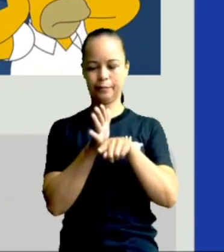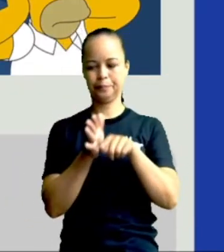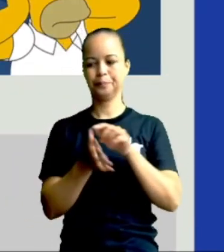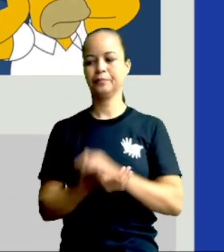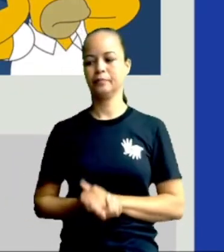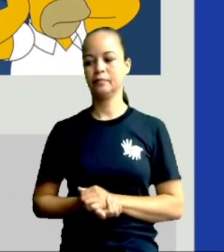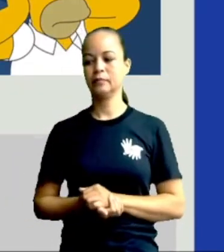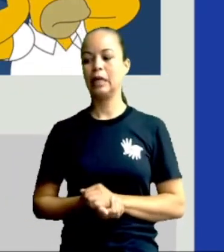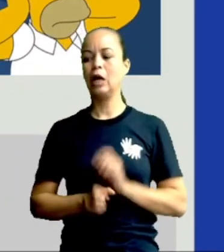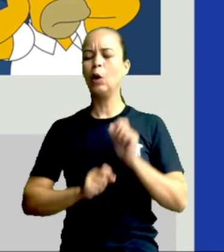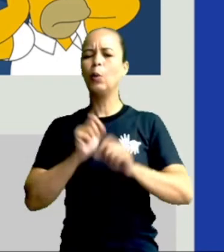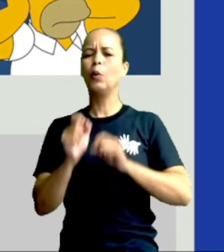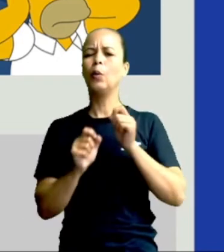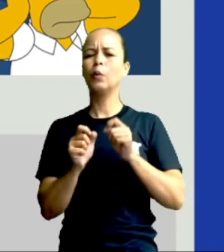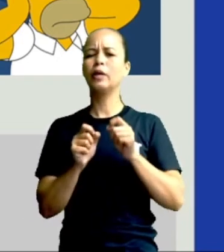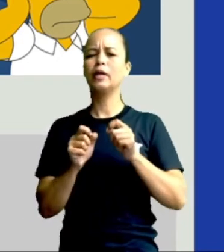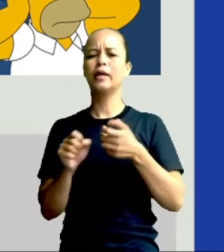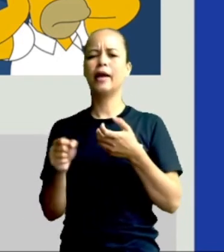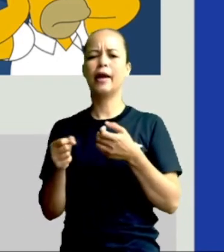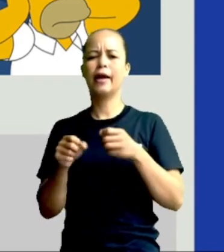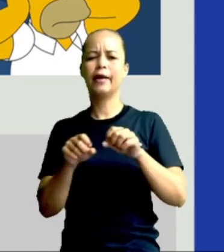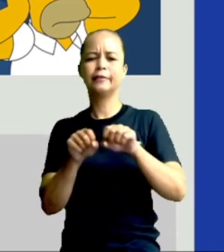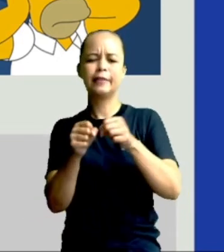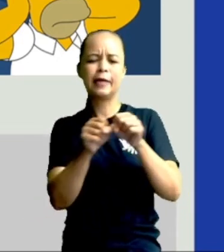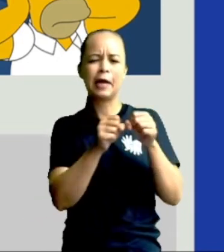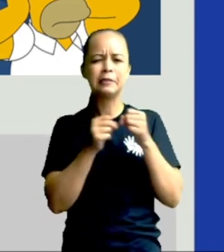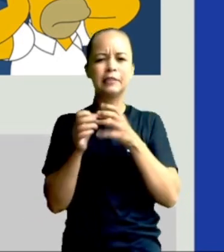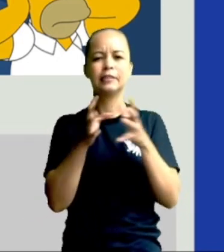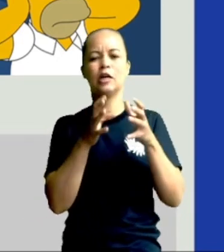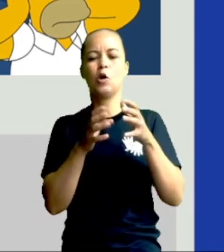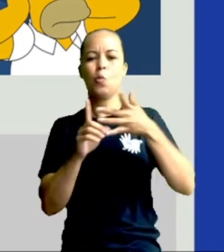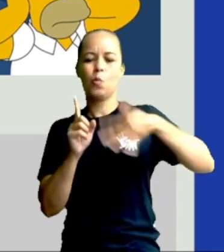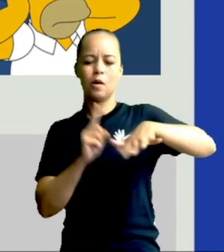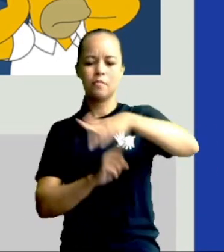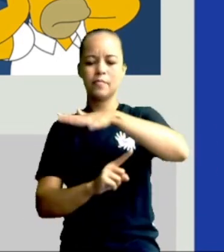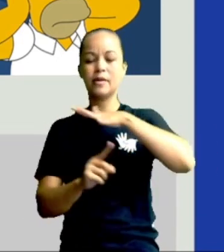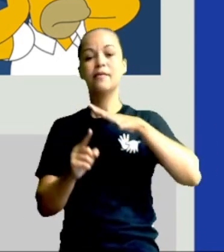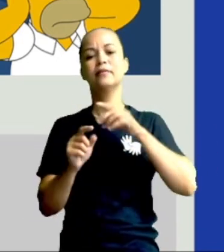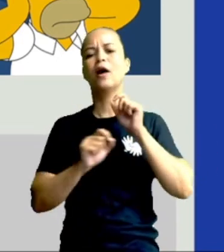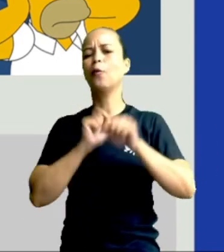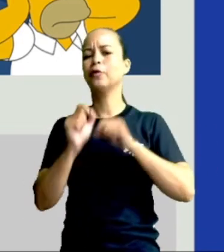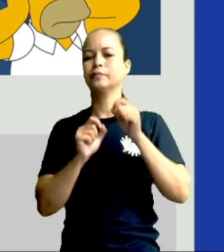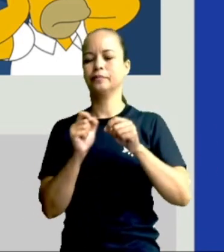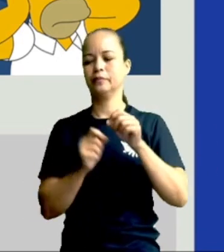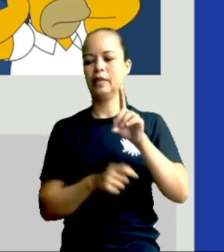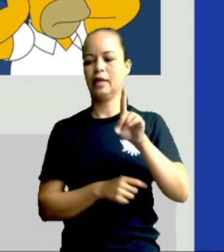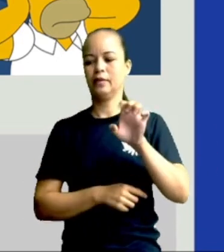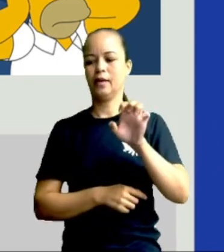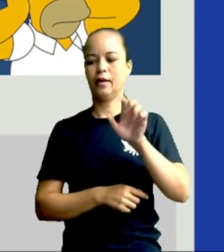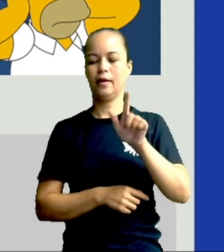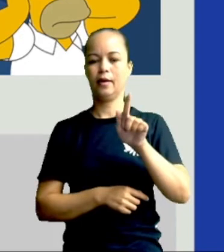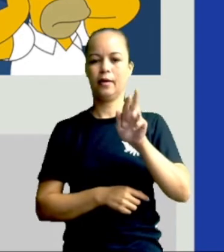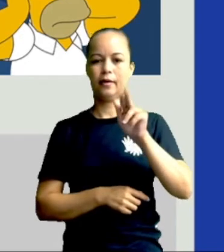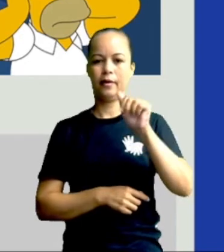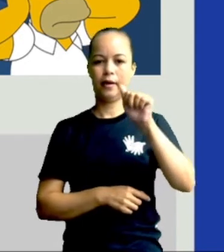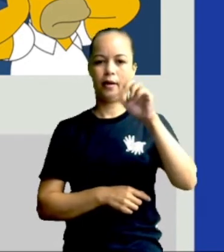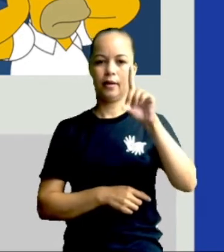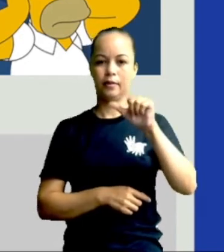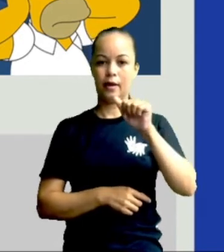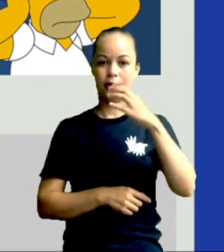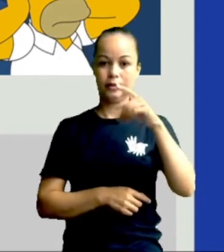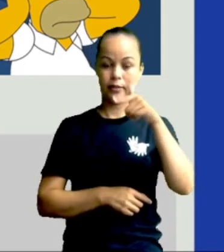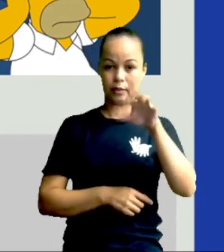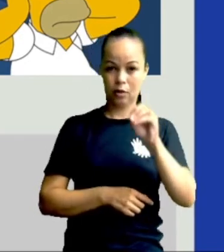O que é degradação ambiental? Falei um pouquinho aqui para vocês sobre isso. Degradação ambiental. E aí?